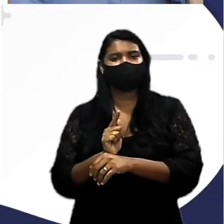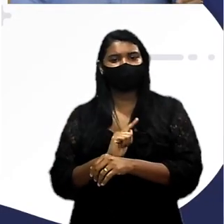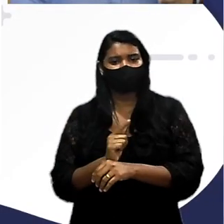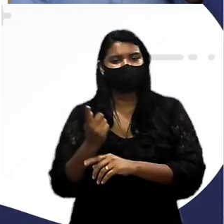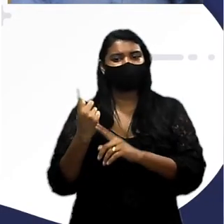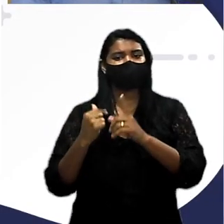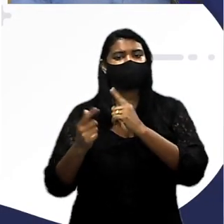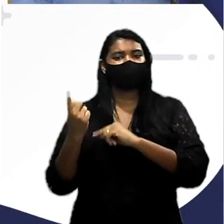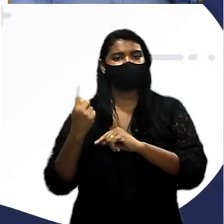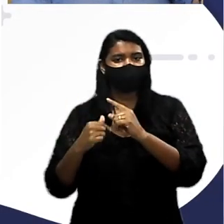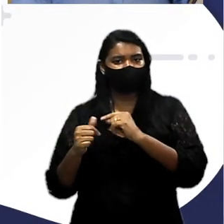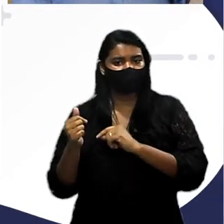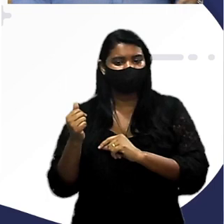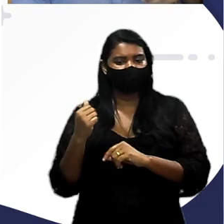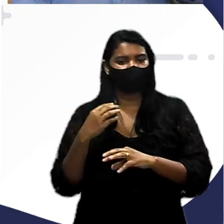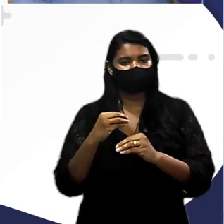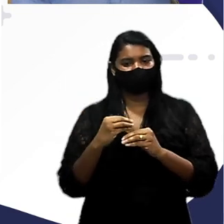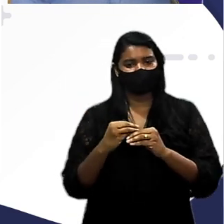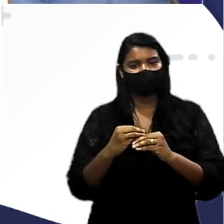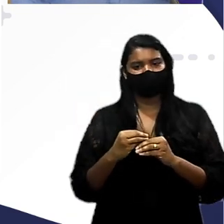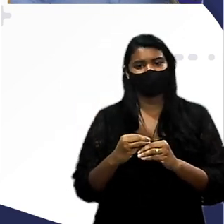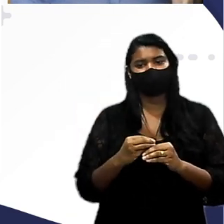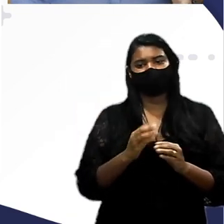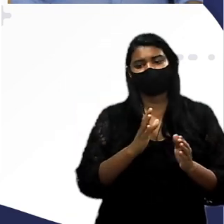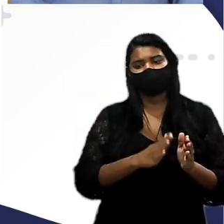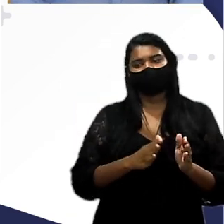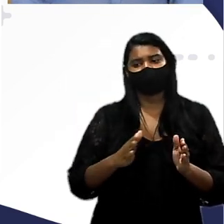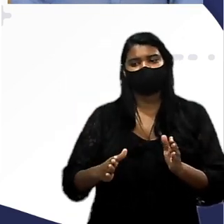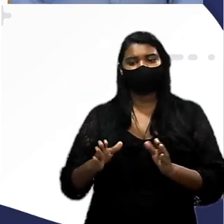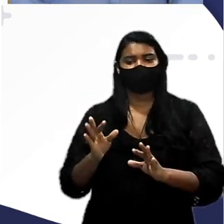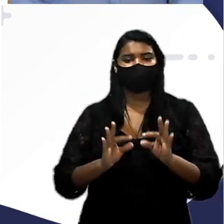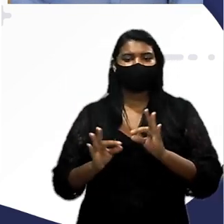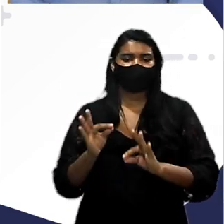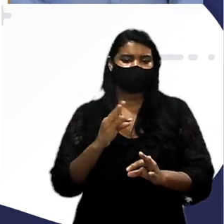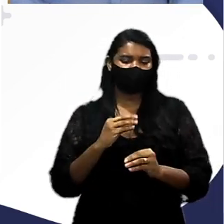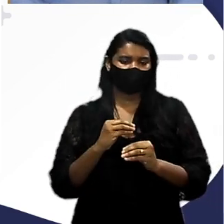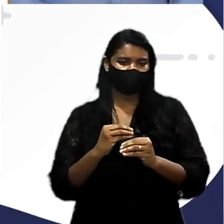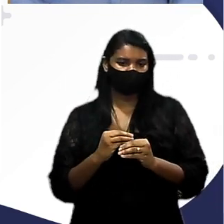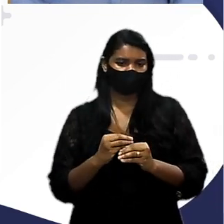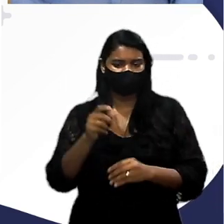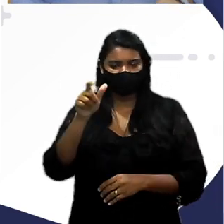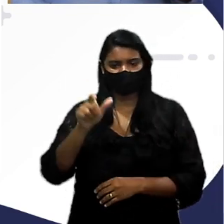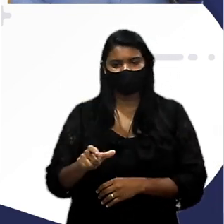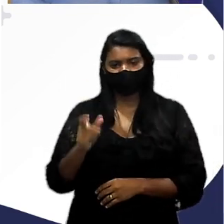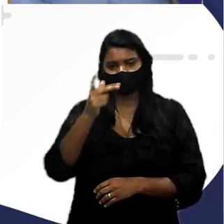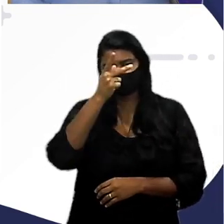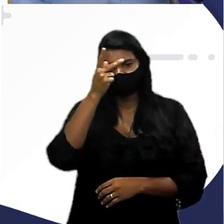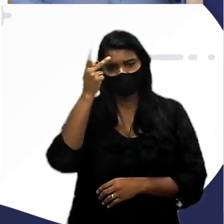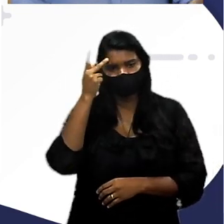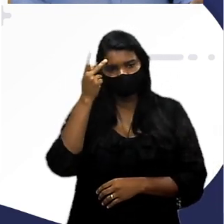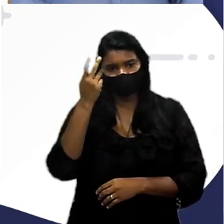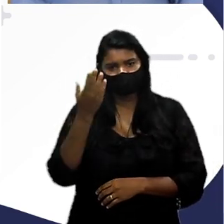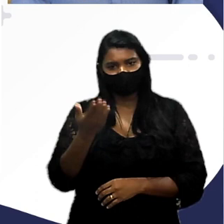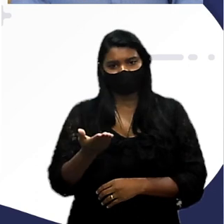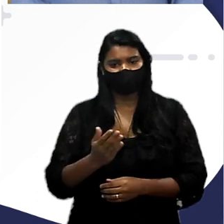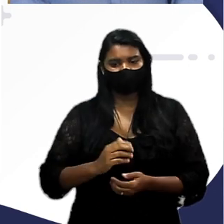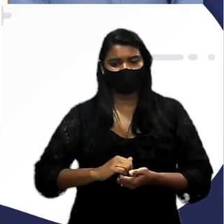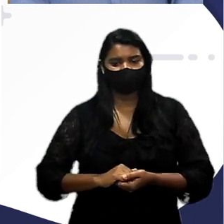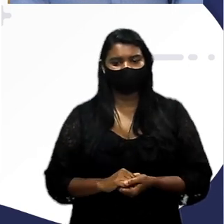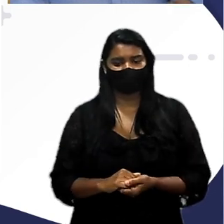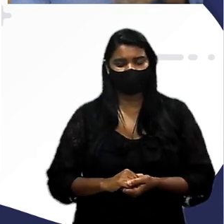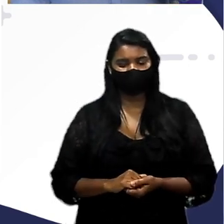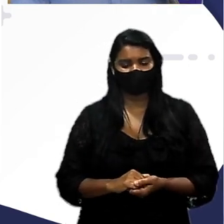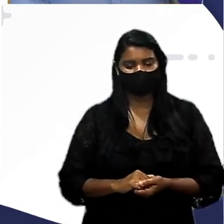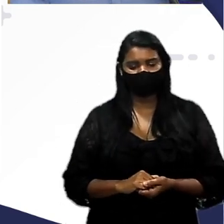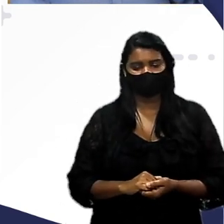área financeira, quer seja na área de estoque, quer seja na área de pessoas, quer seja na sua